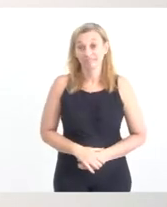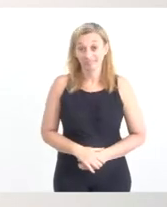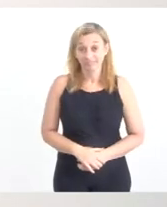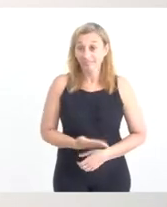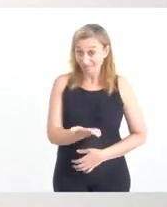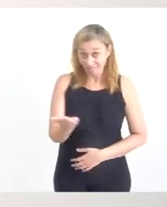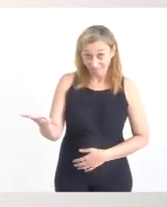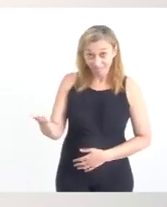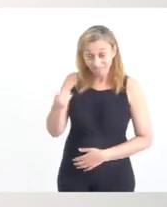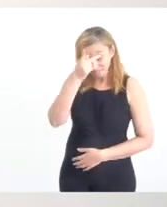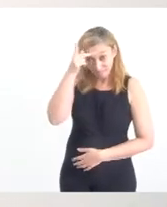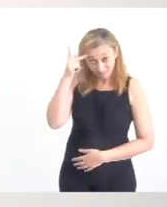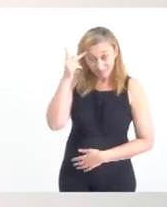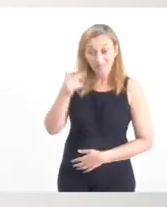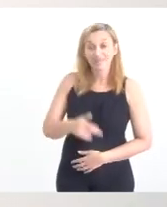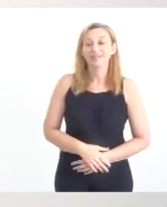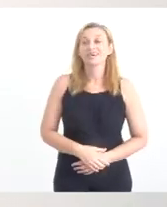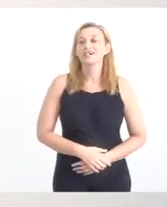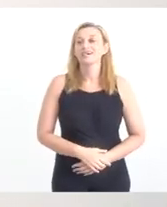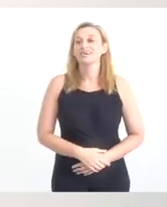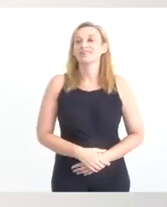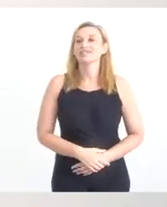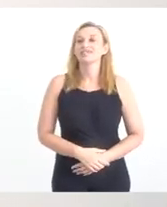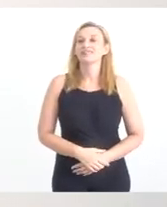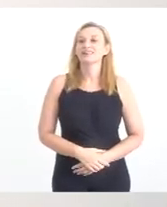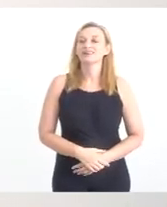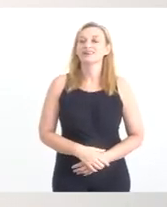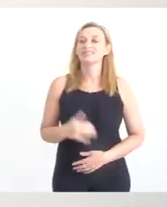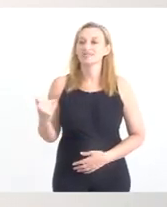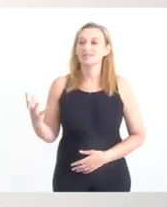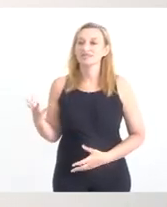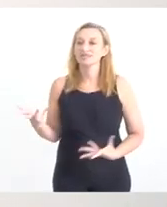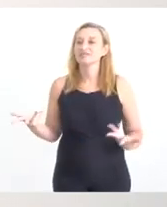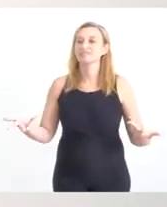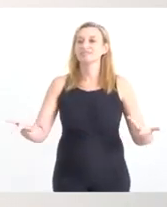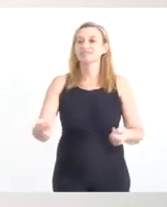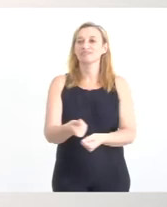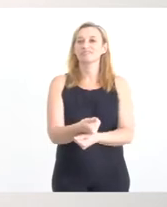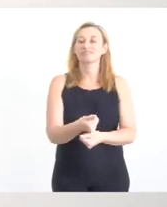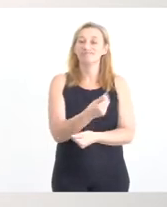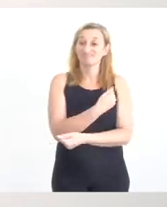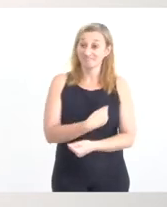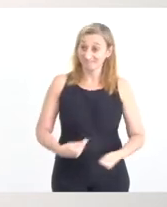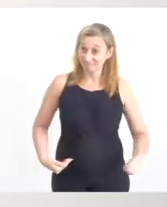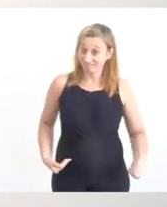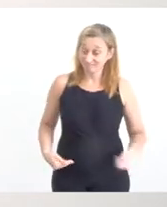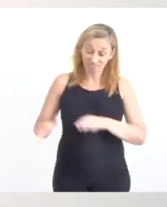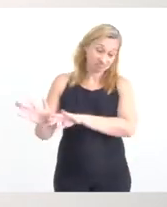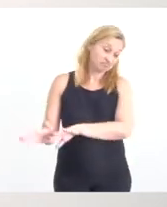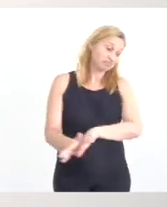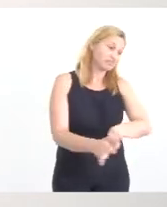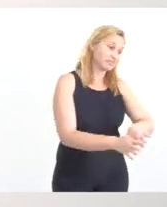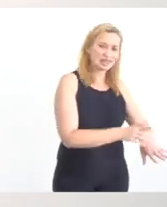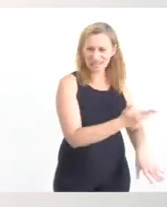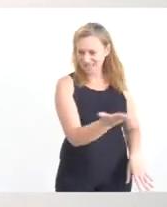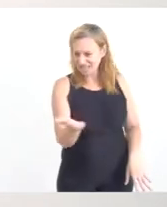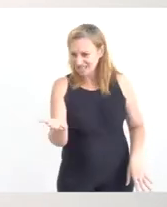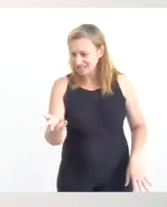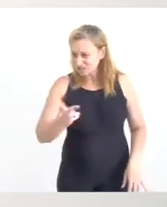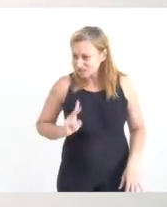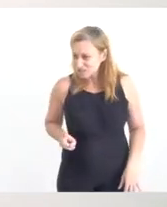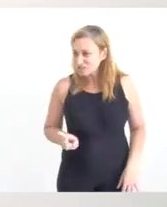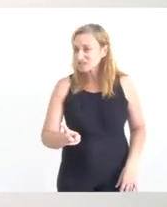são essas pessoas que são imprescindíveis governos passam e eles